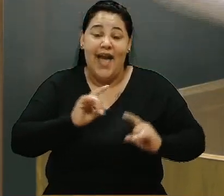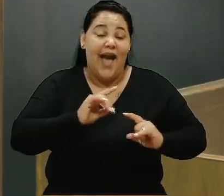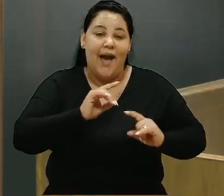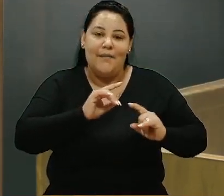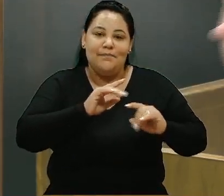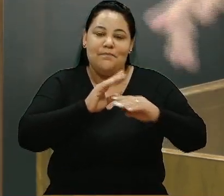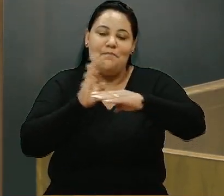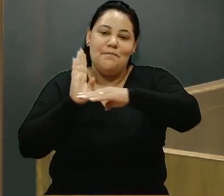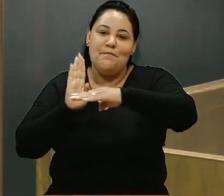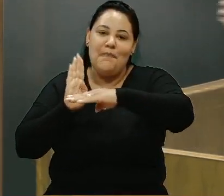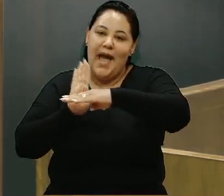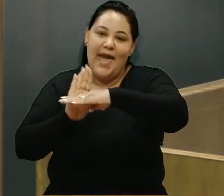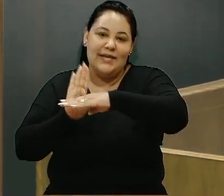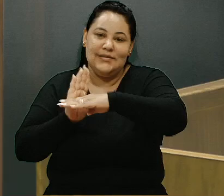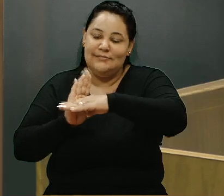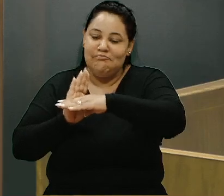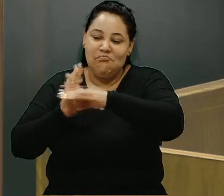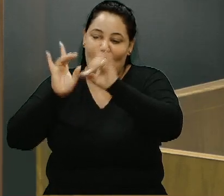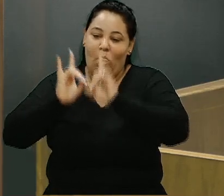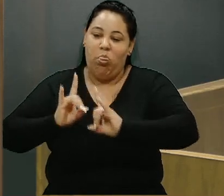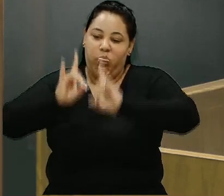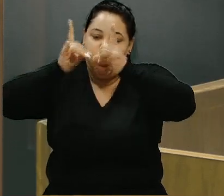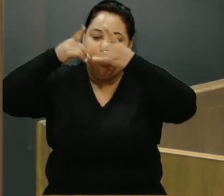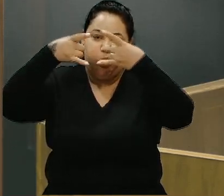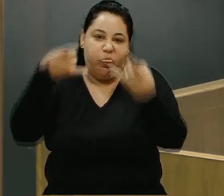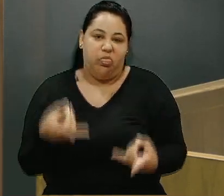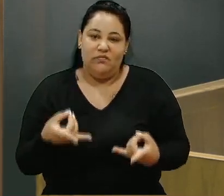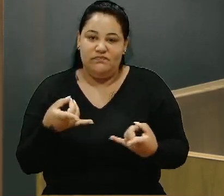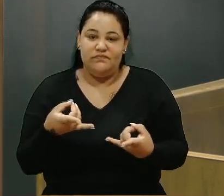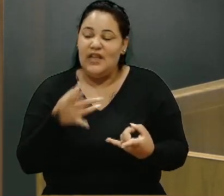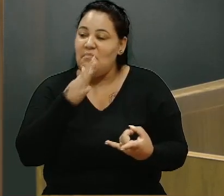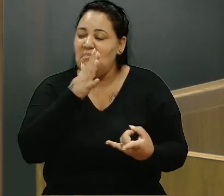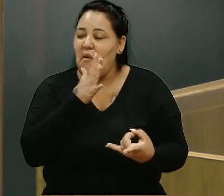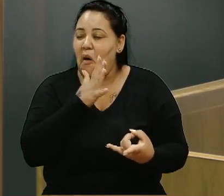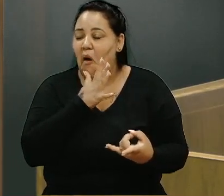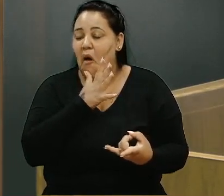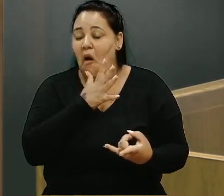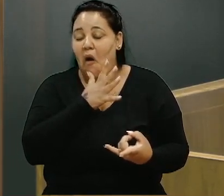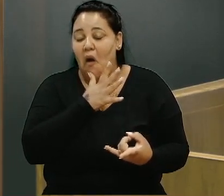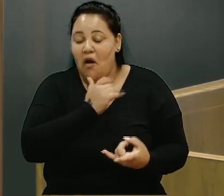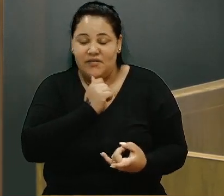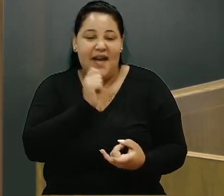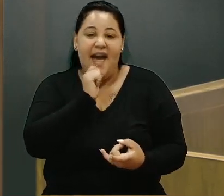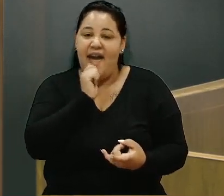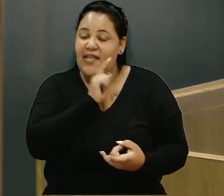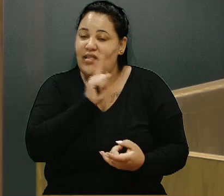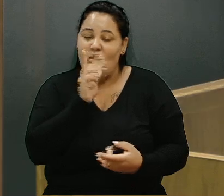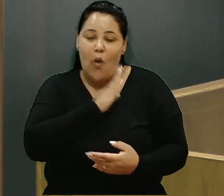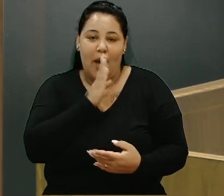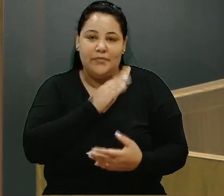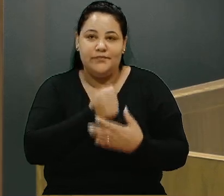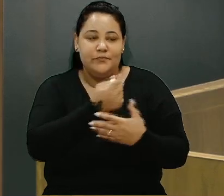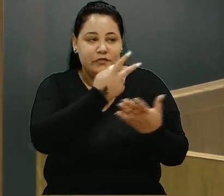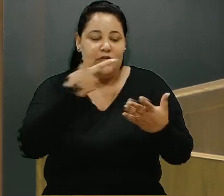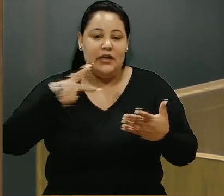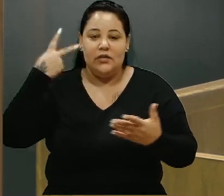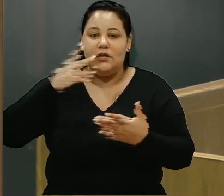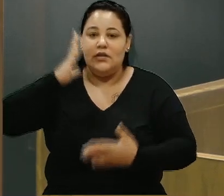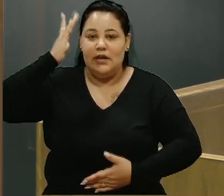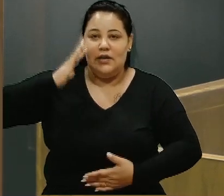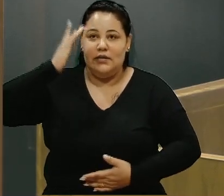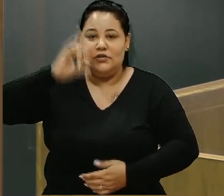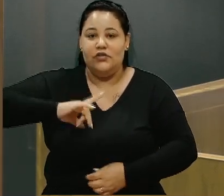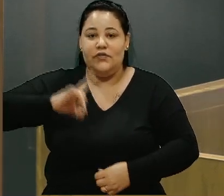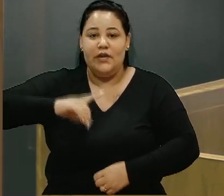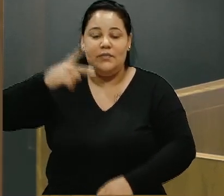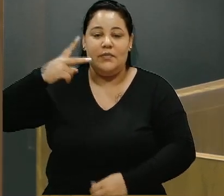E a morosidade e a falta de agilidade nas ações permanecem. Vereadora Daiane Mello, tivemos uma reunião no